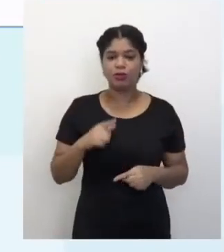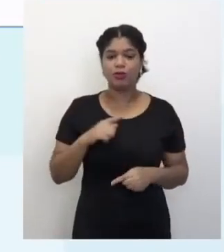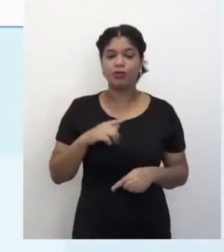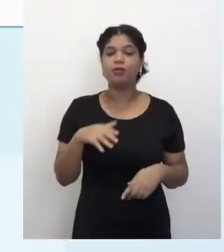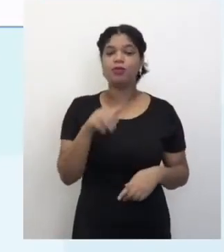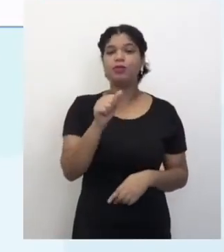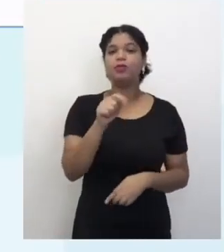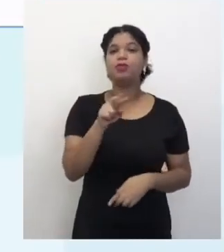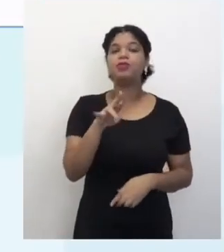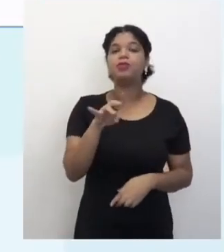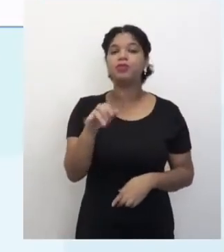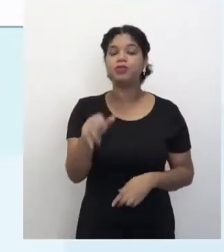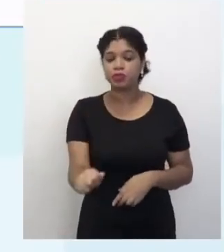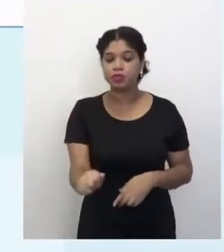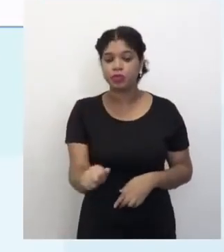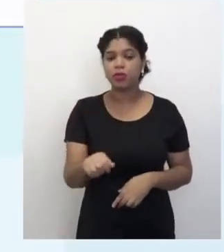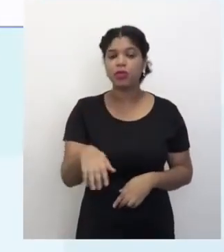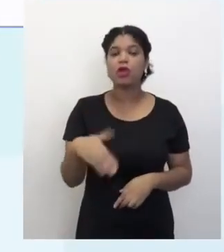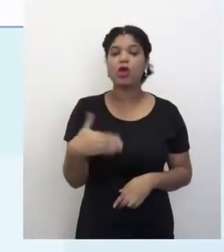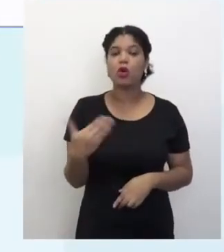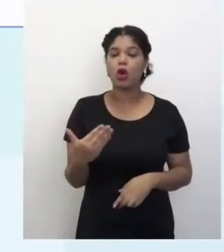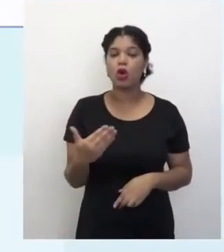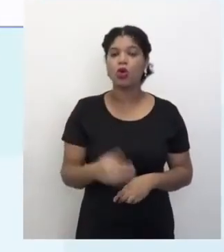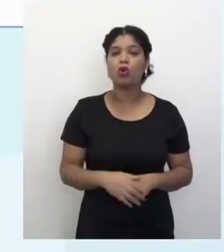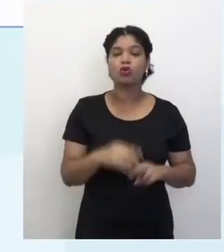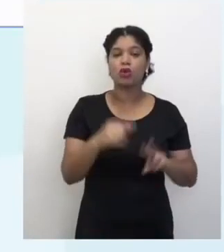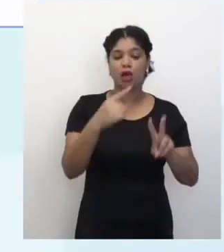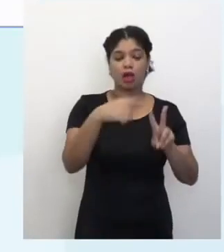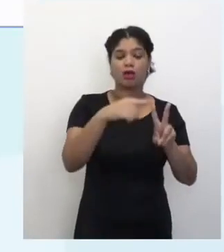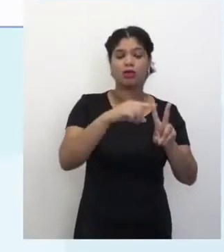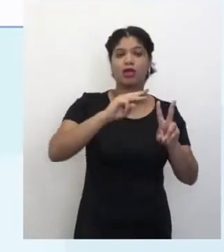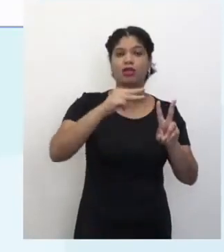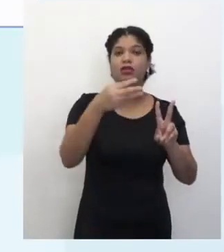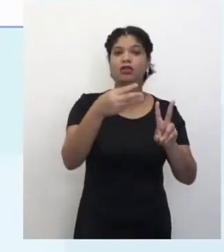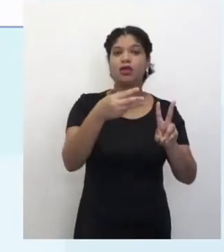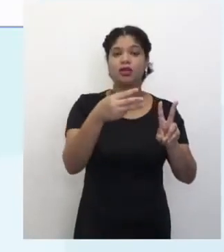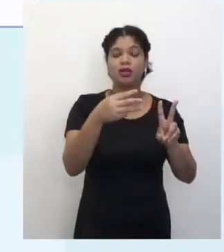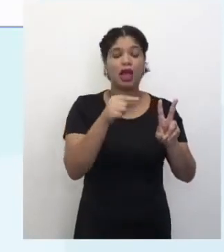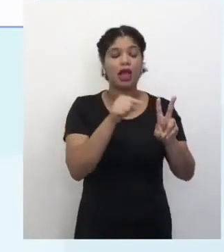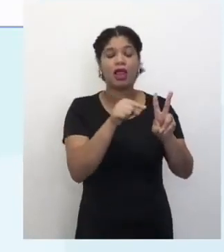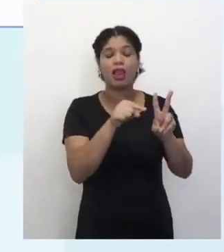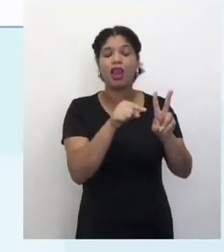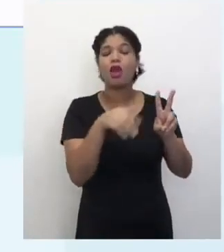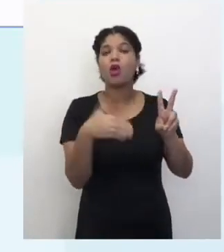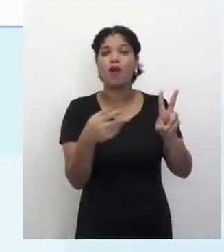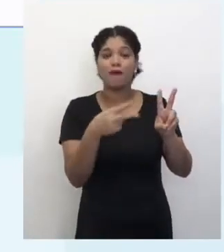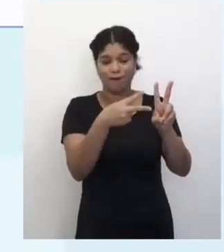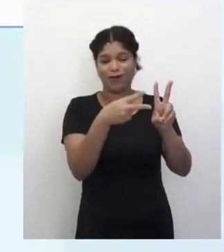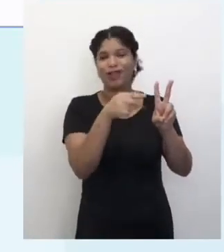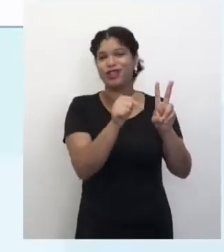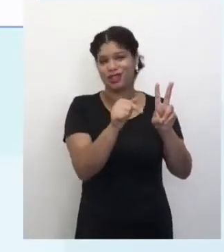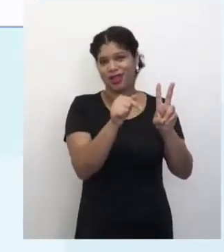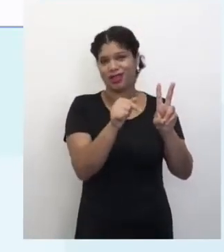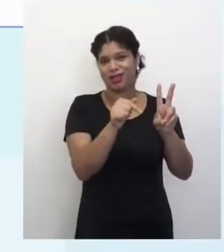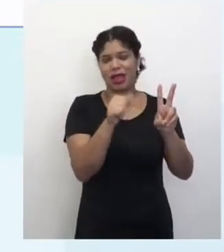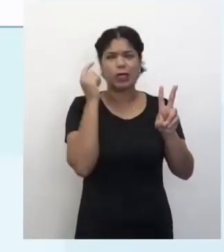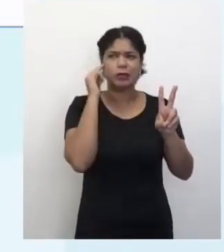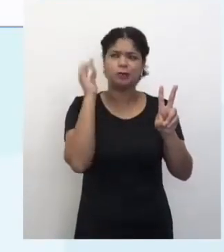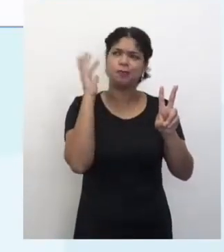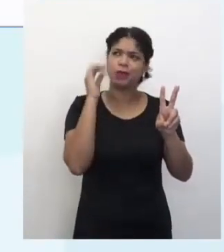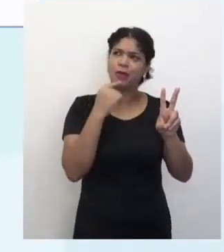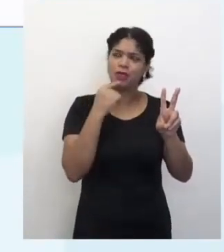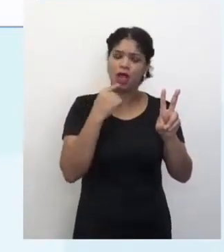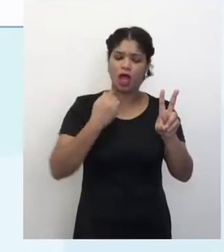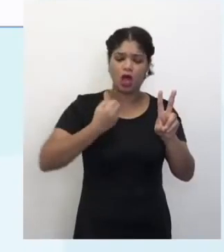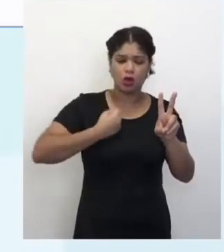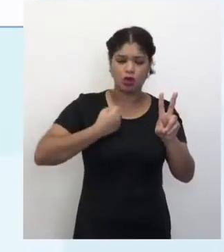raiz quadrada, a raiz cúbica, de 27. Porque eu vou pensar assim, ó, qual é o número que elevado